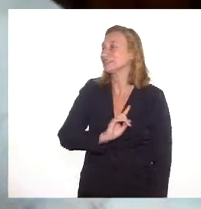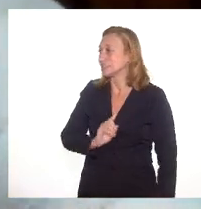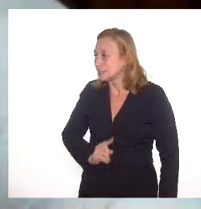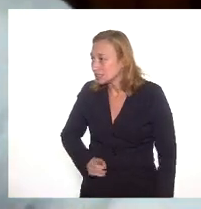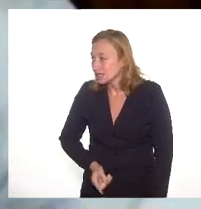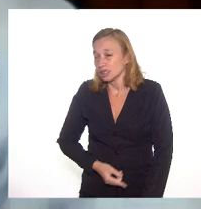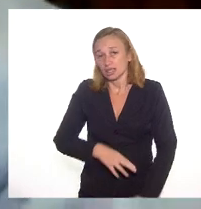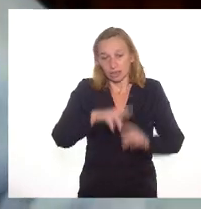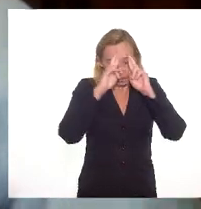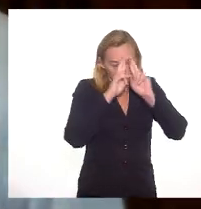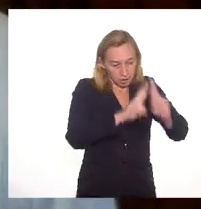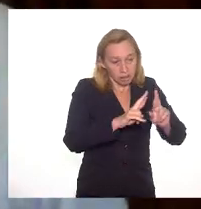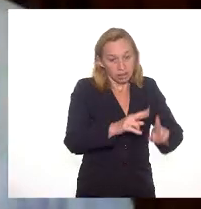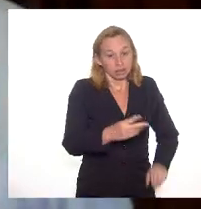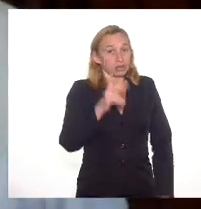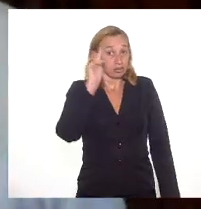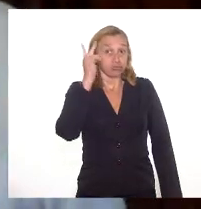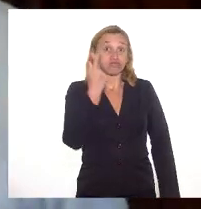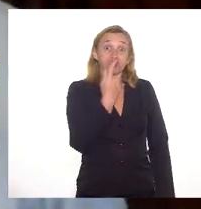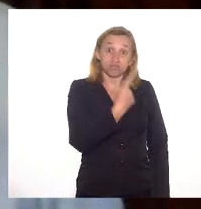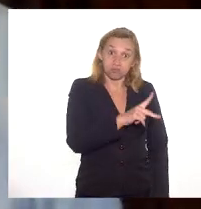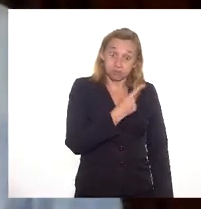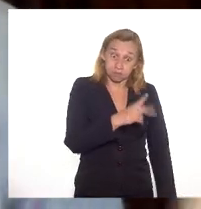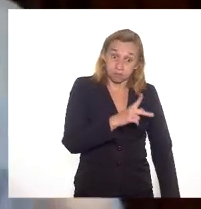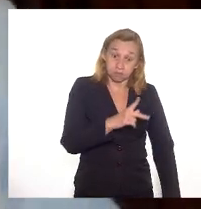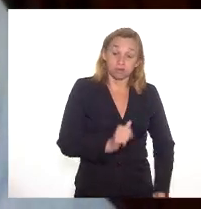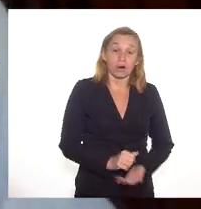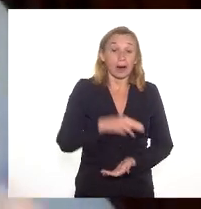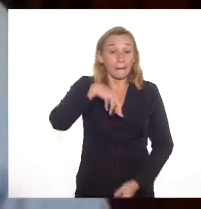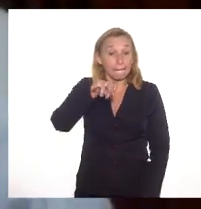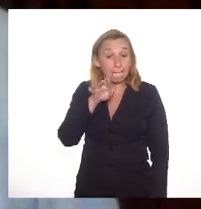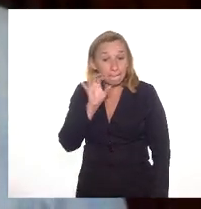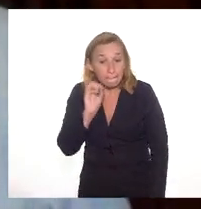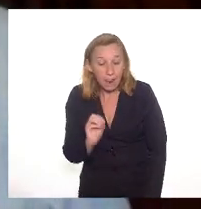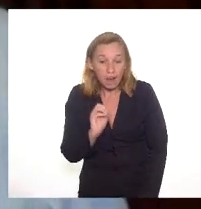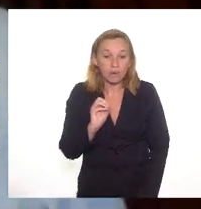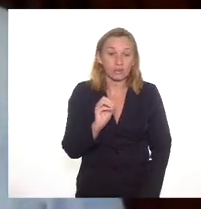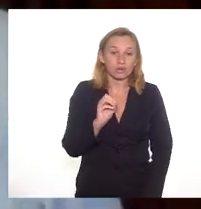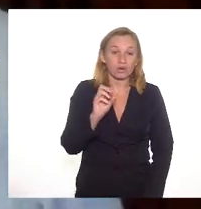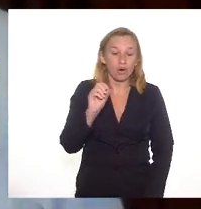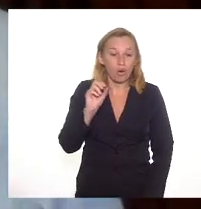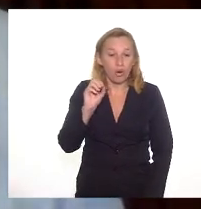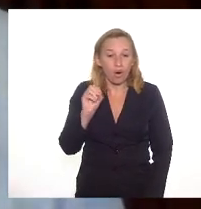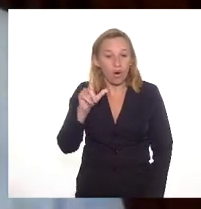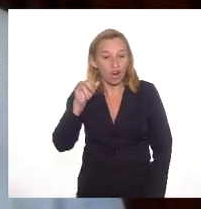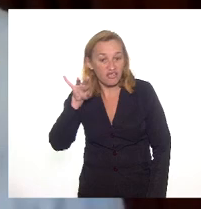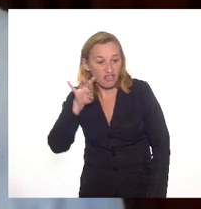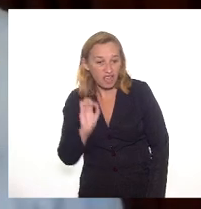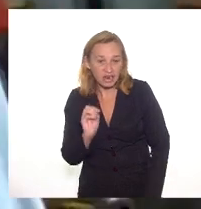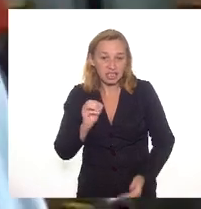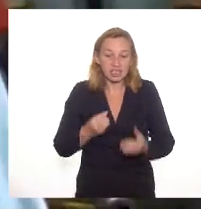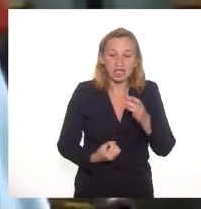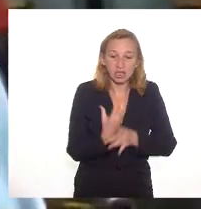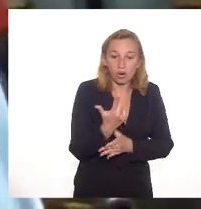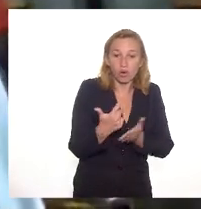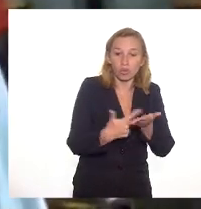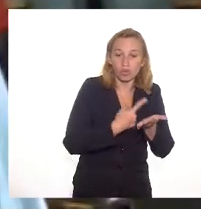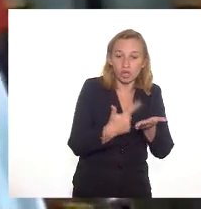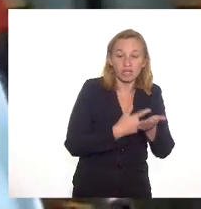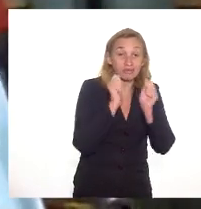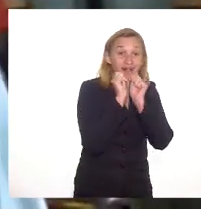meu profundo respeito pela história dela. E lá estava a Maura de Oliveira, que lançou recentemente um livro na